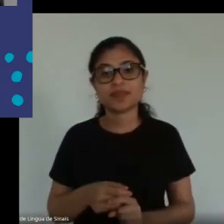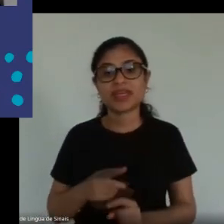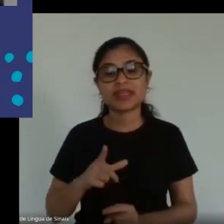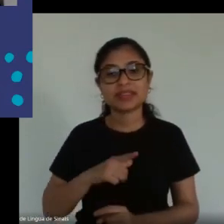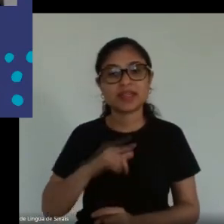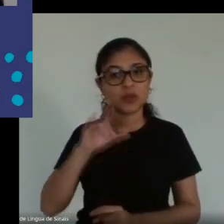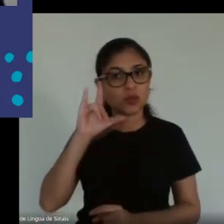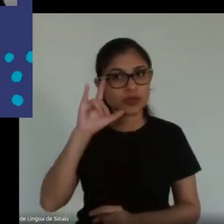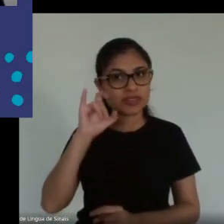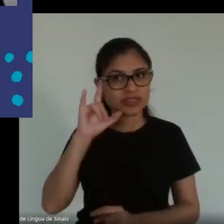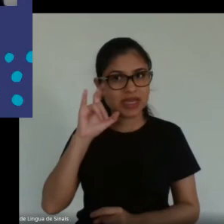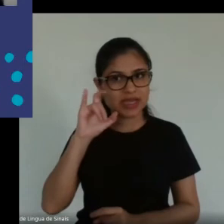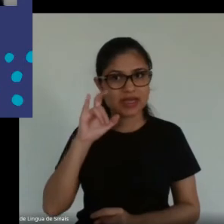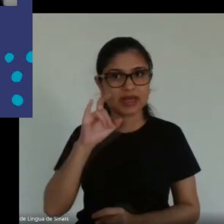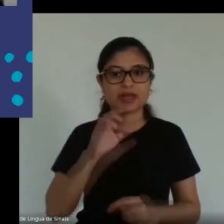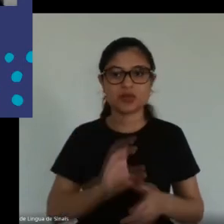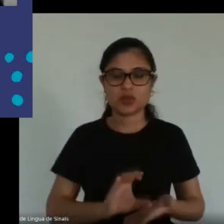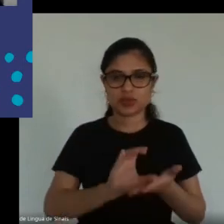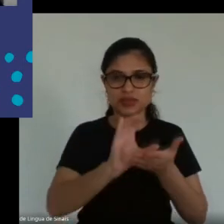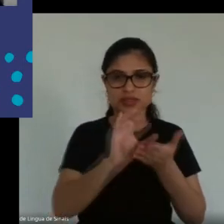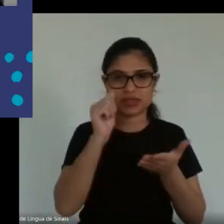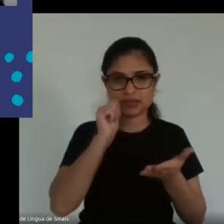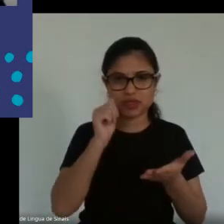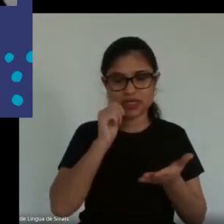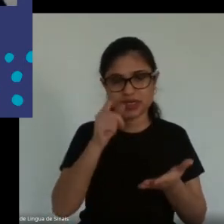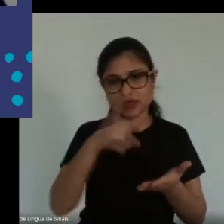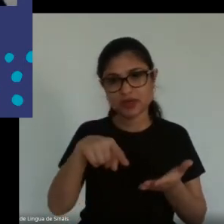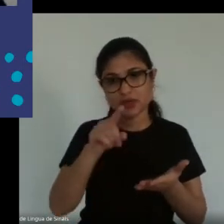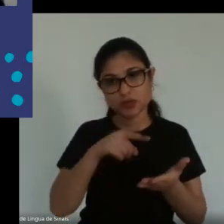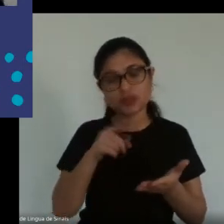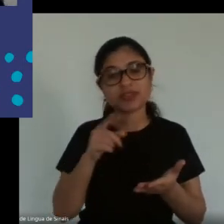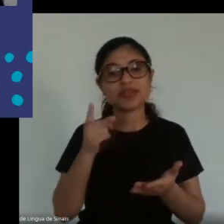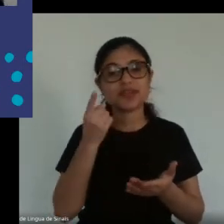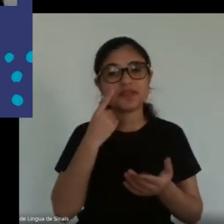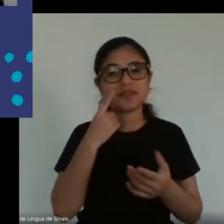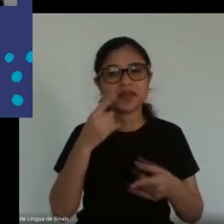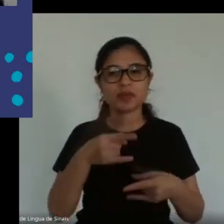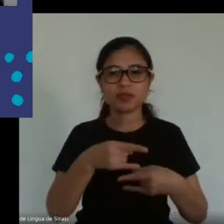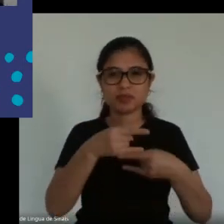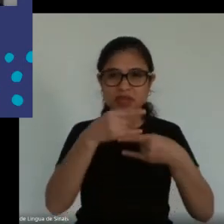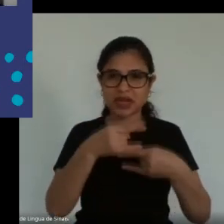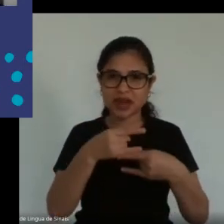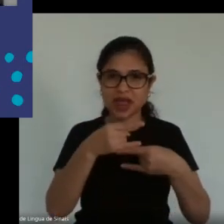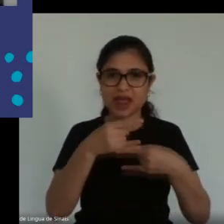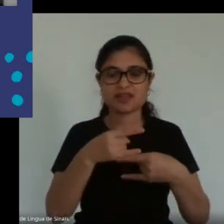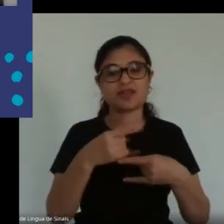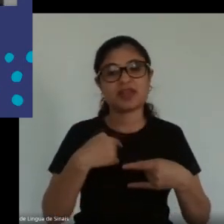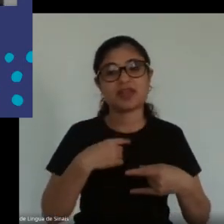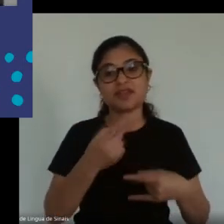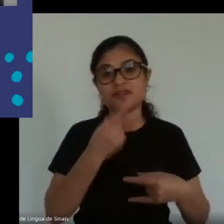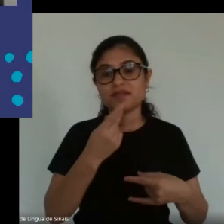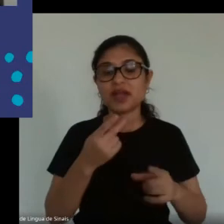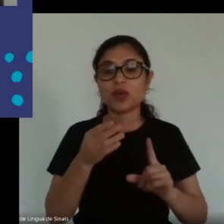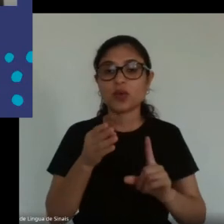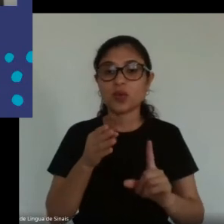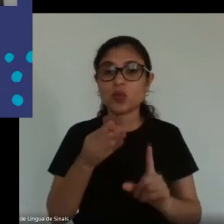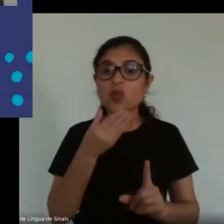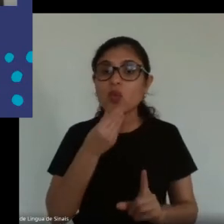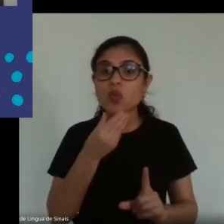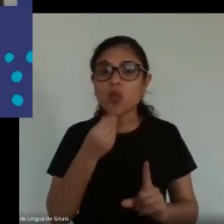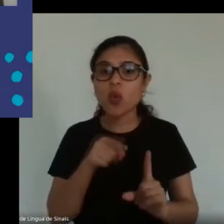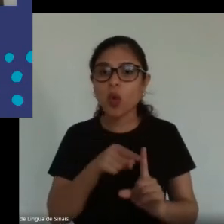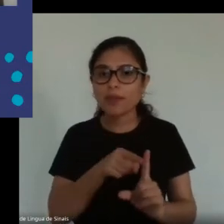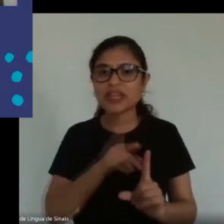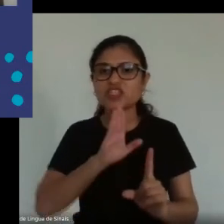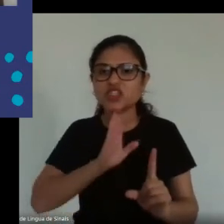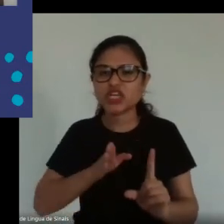da Mulher, vocês vão ver uma fala sobre o trabalho que eu faço com homens agressores, homens em situação aí de